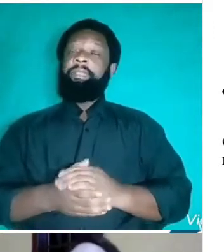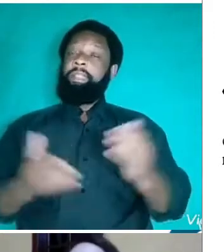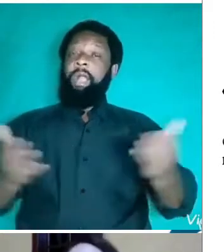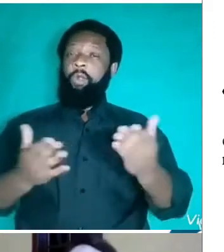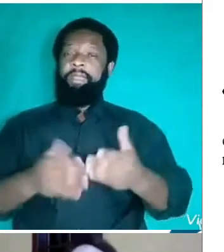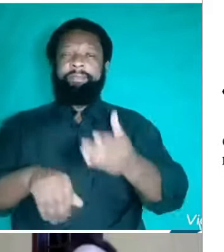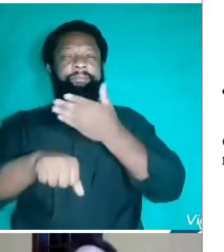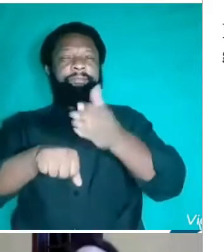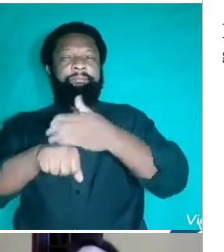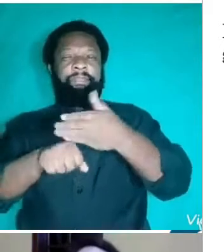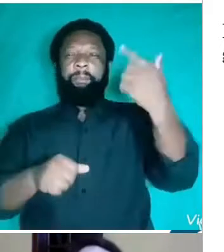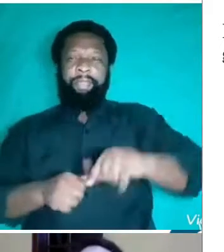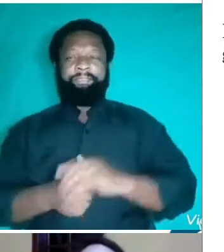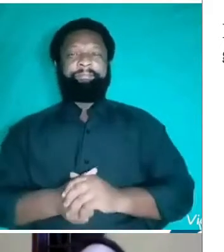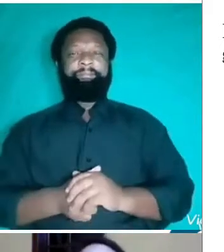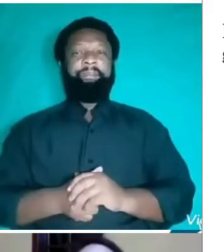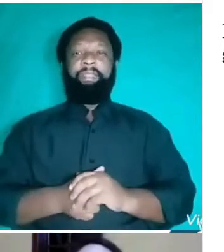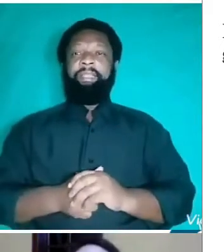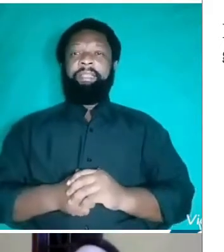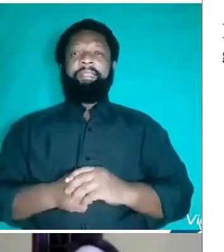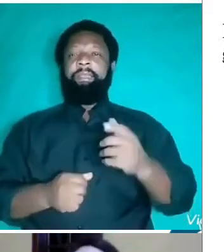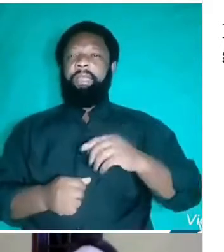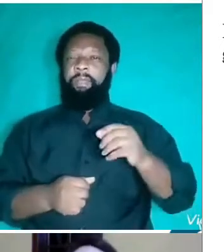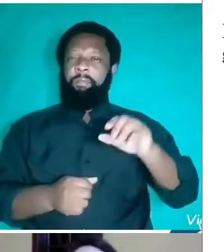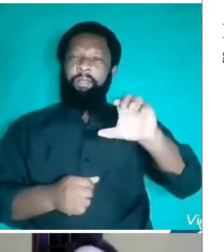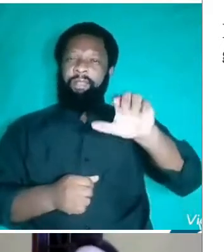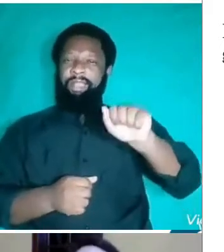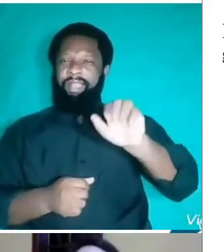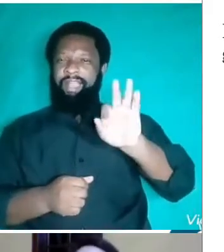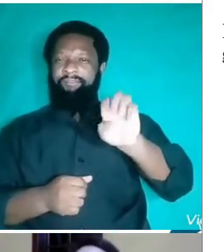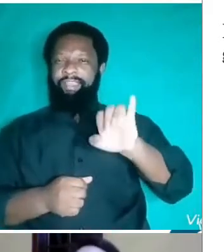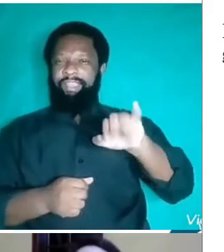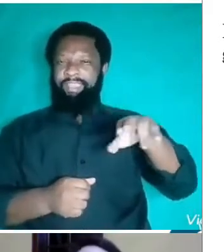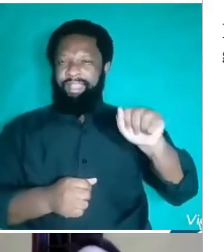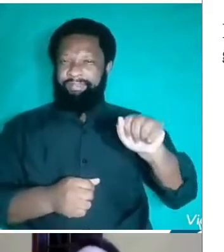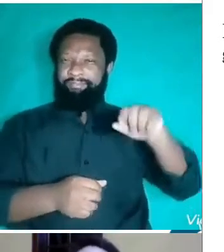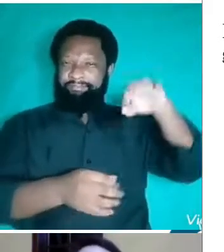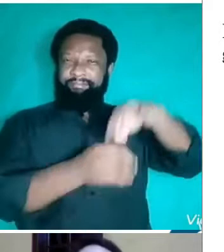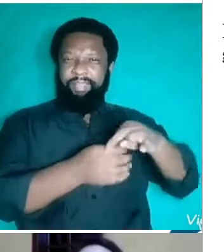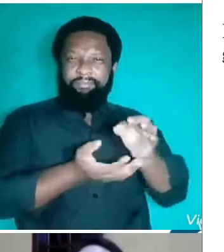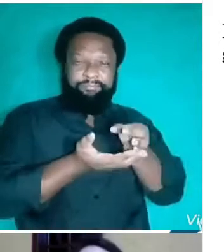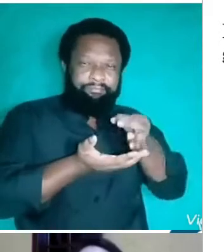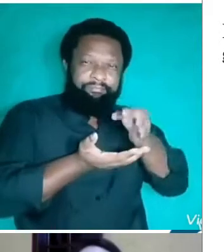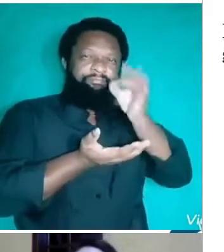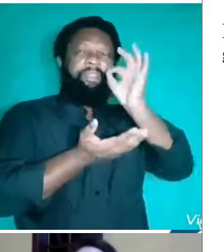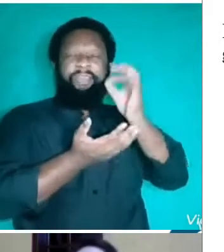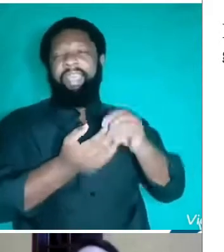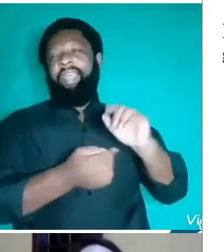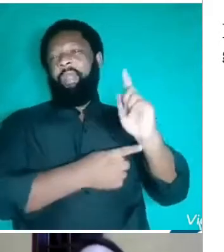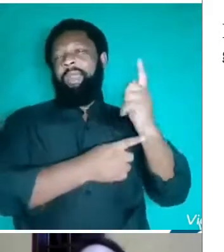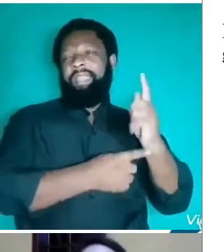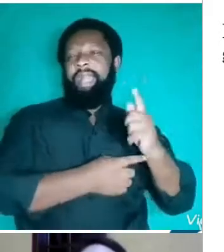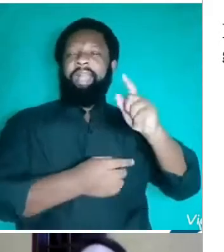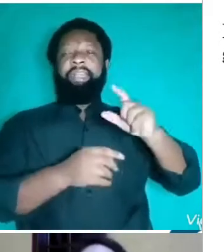Então, pessoal, vamos fazer aí mais uma questão. A cafeína, um estimulante bastante comum no café, chá, guaraná e